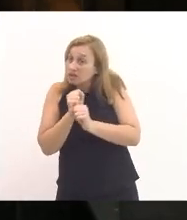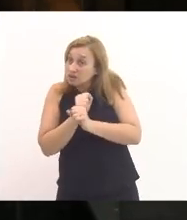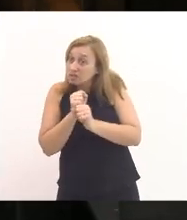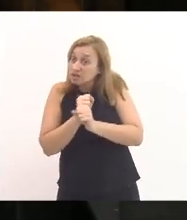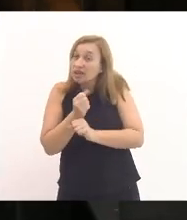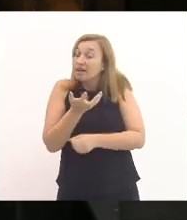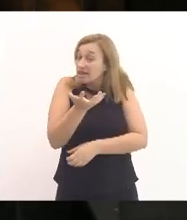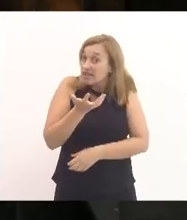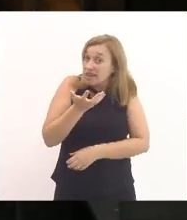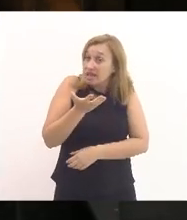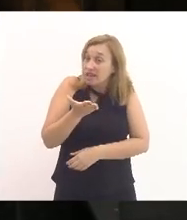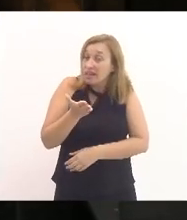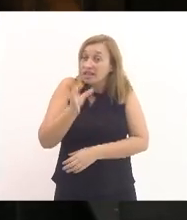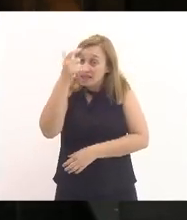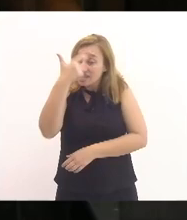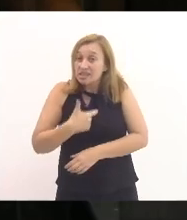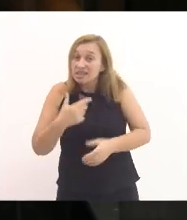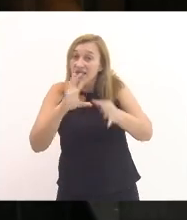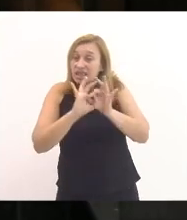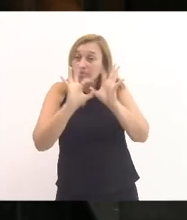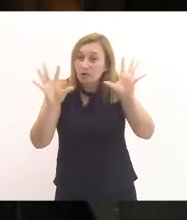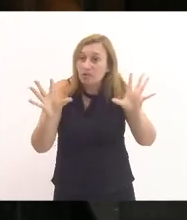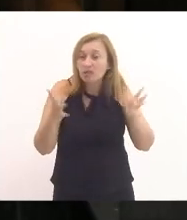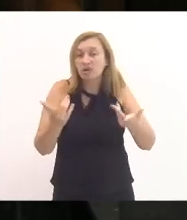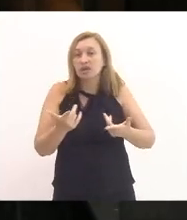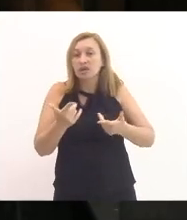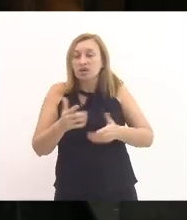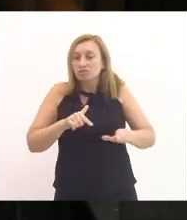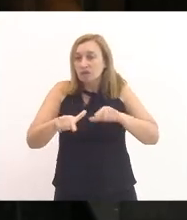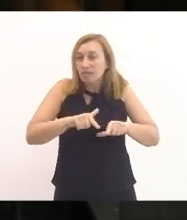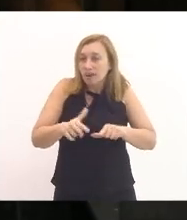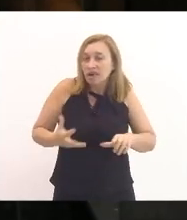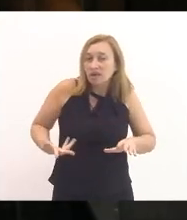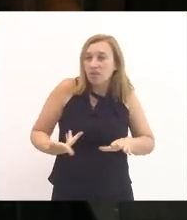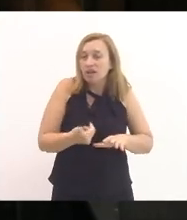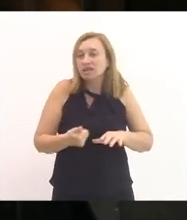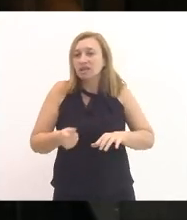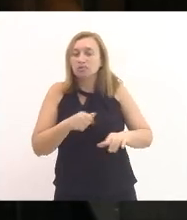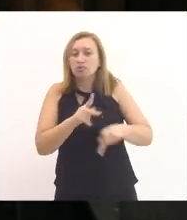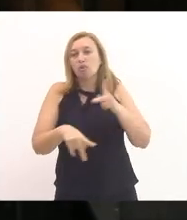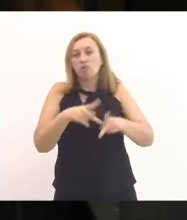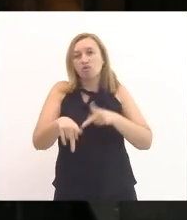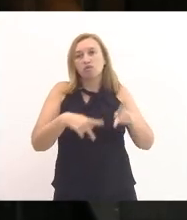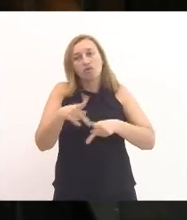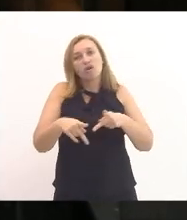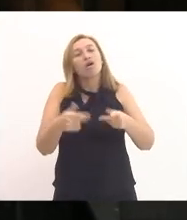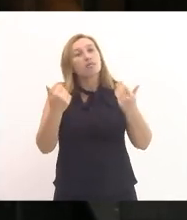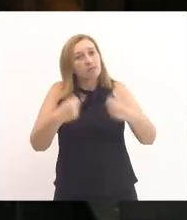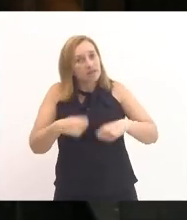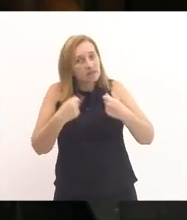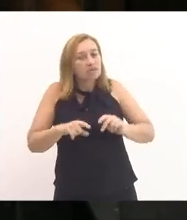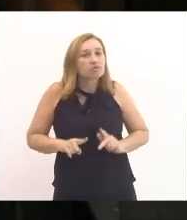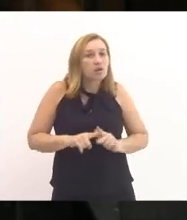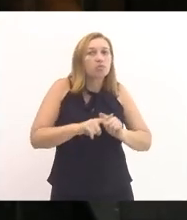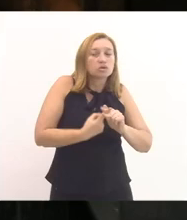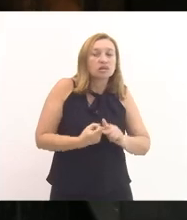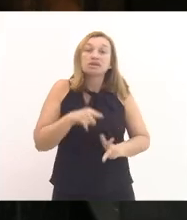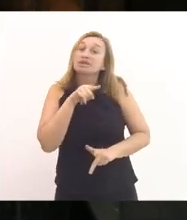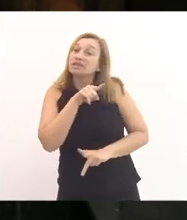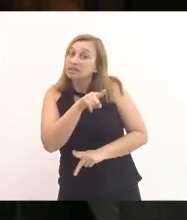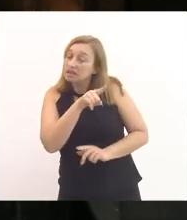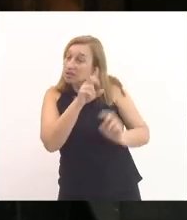e quer ser democrática quer prestar o melhor serviço à população temos que ter uma alteração